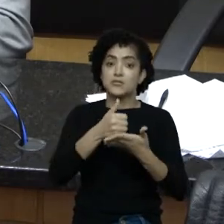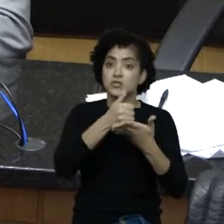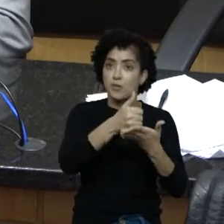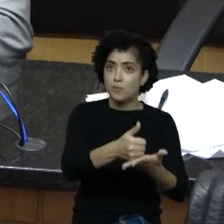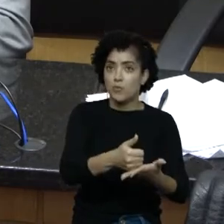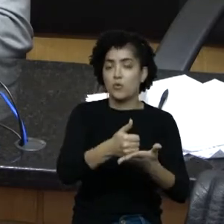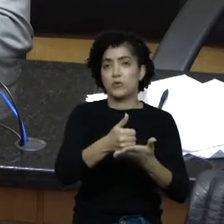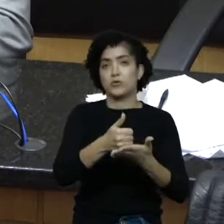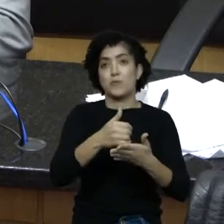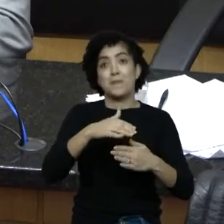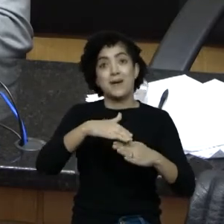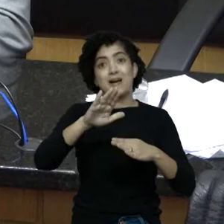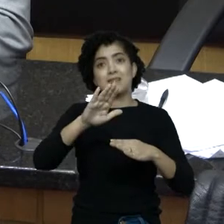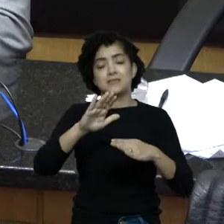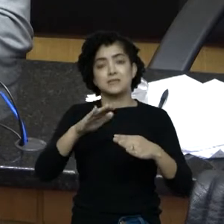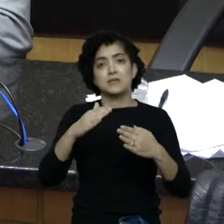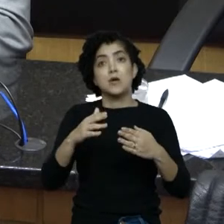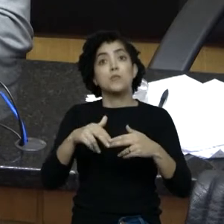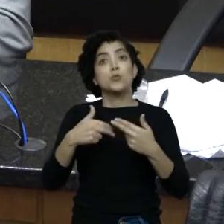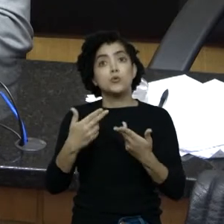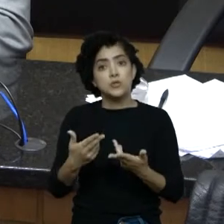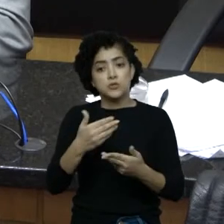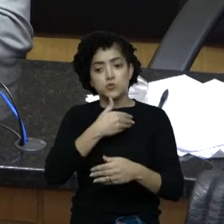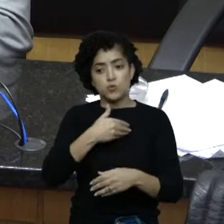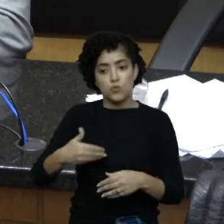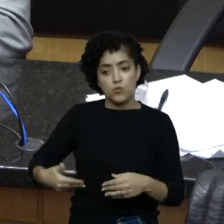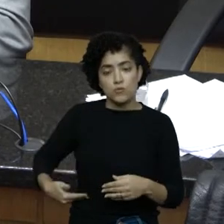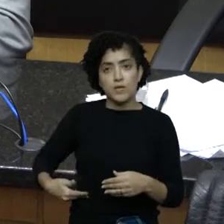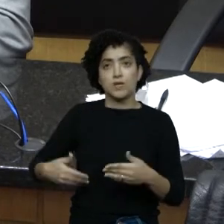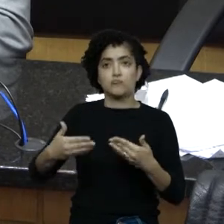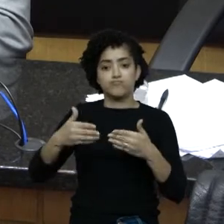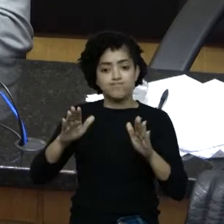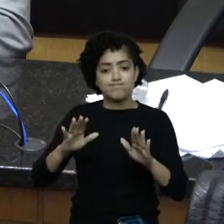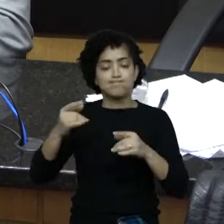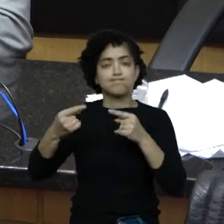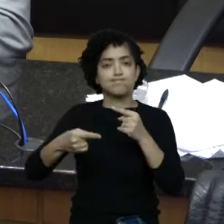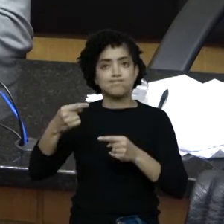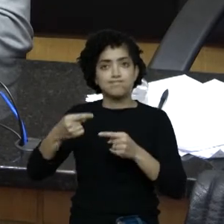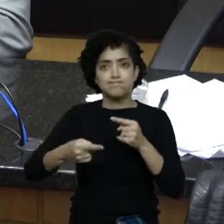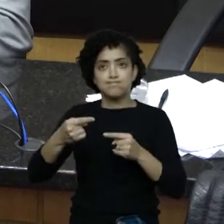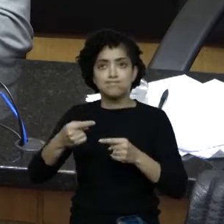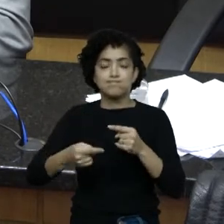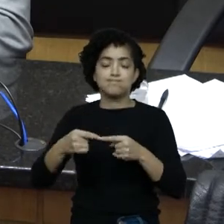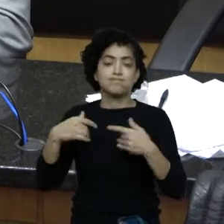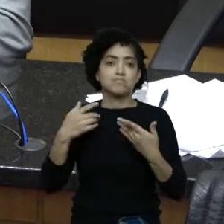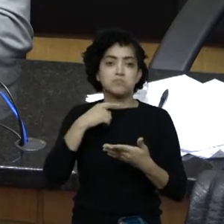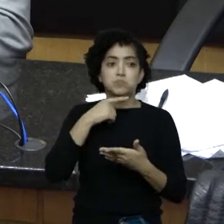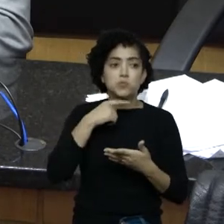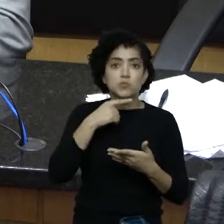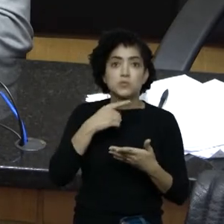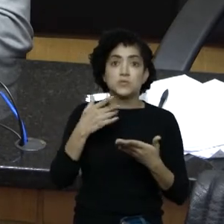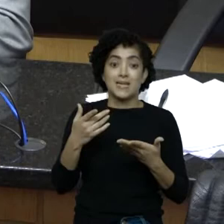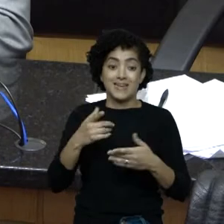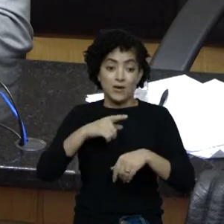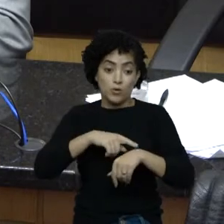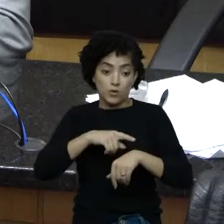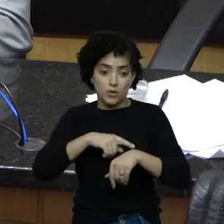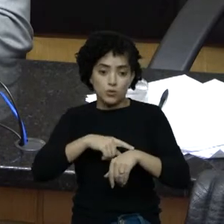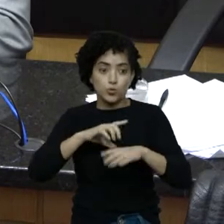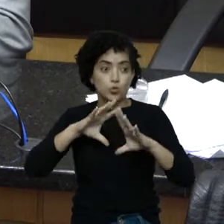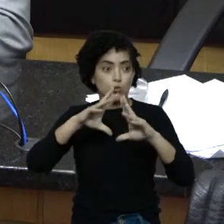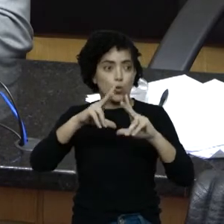para isso o próprio governo abriu um canal de diálogo menos que não consegue atender neste momento a sua